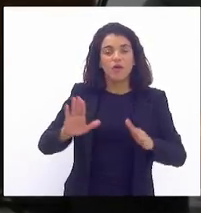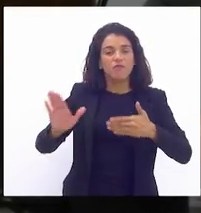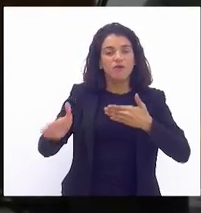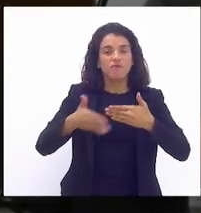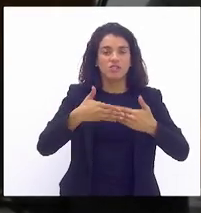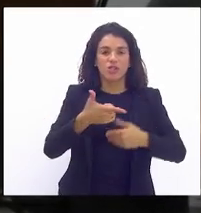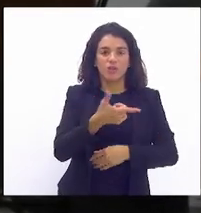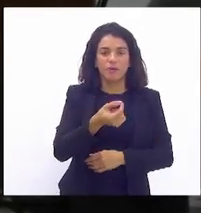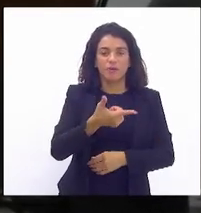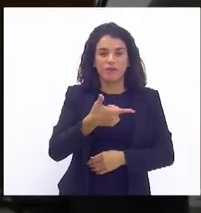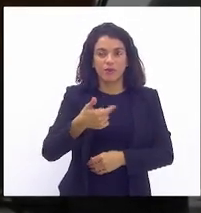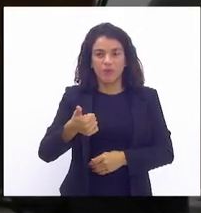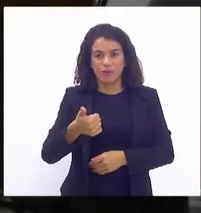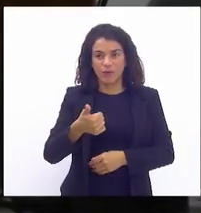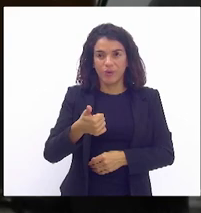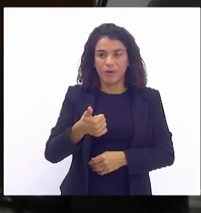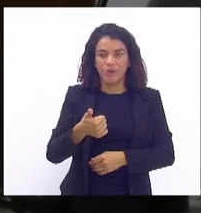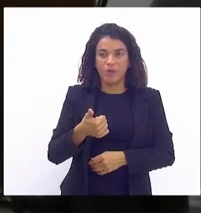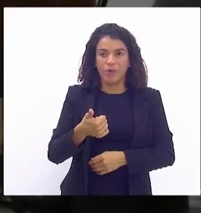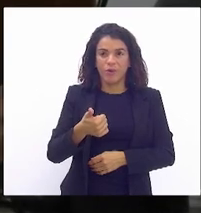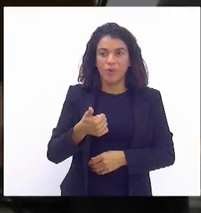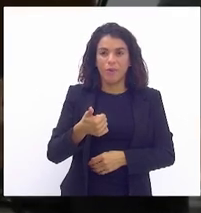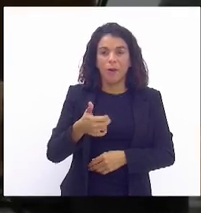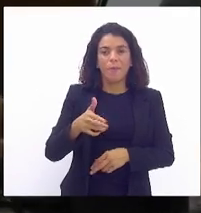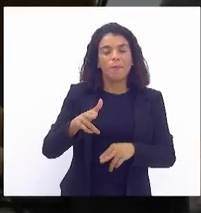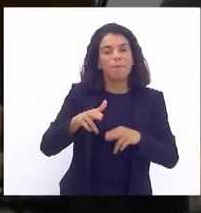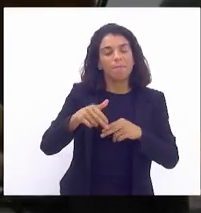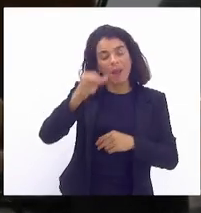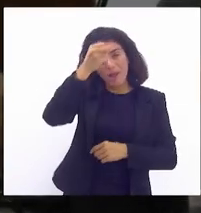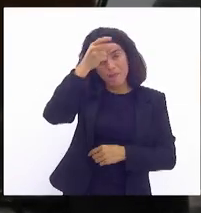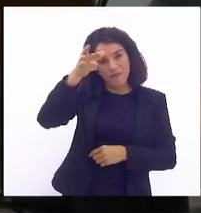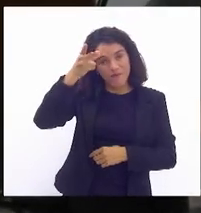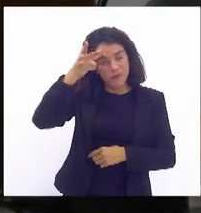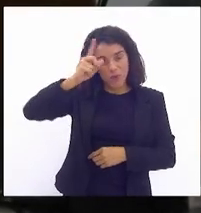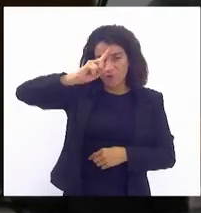2021 por aquela prefeitura.